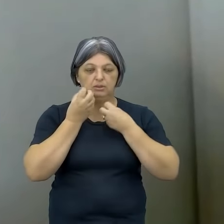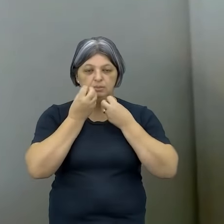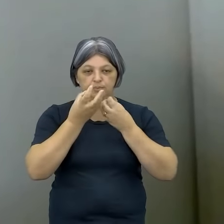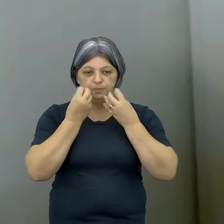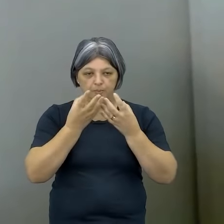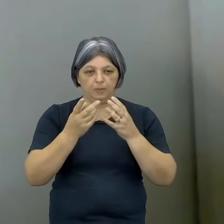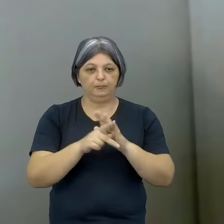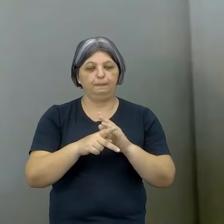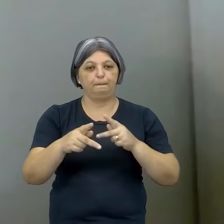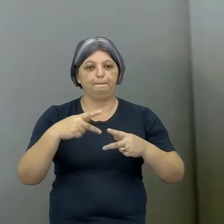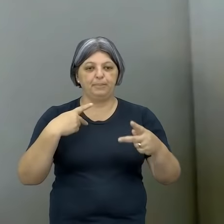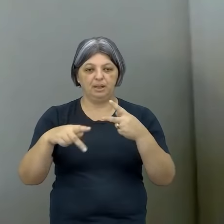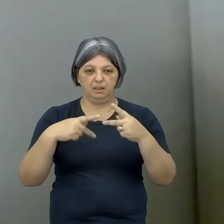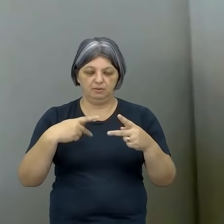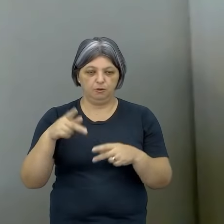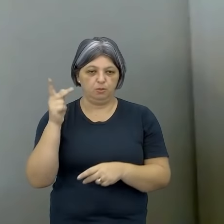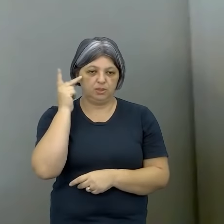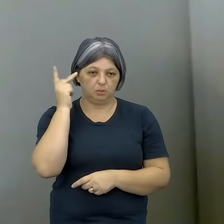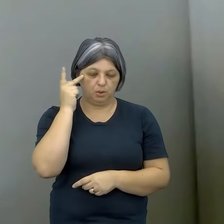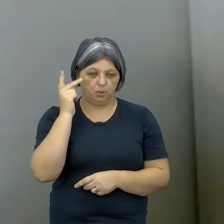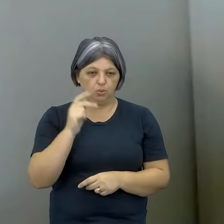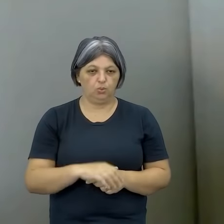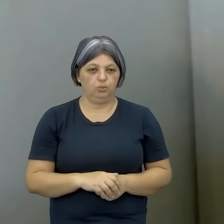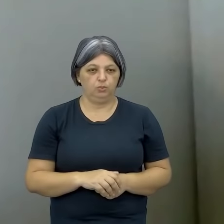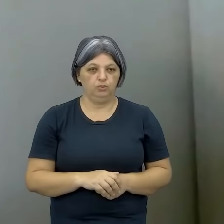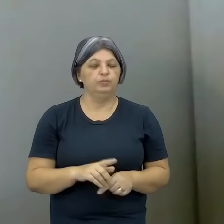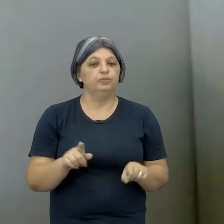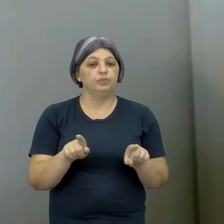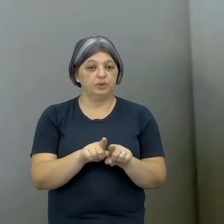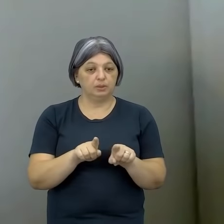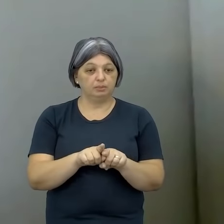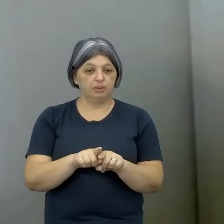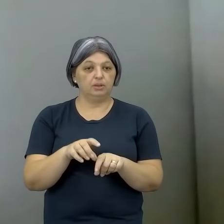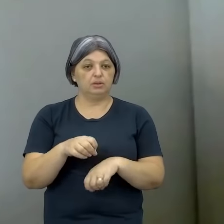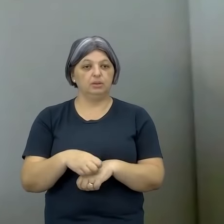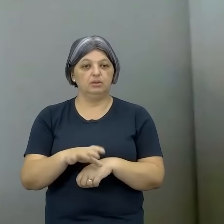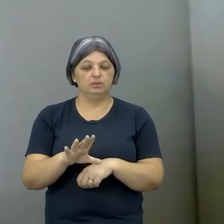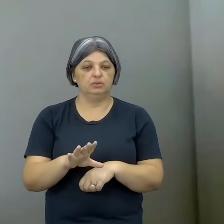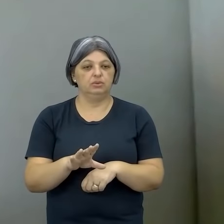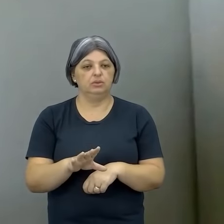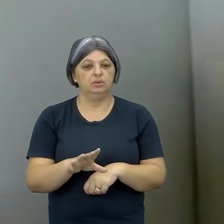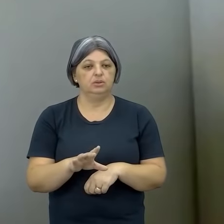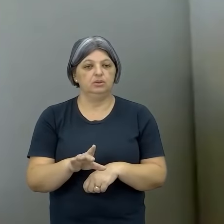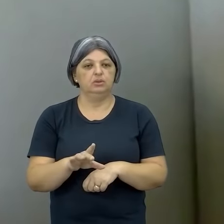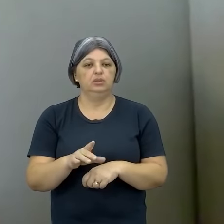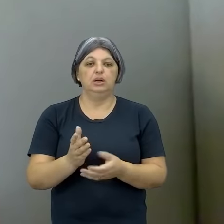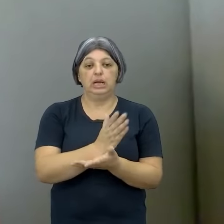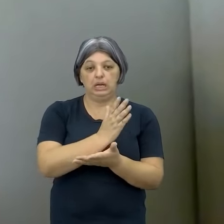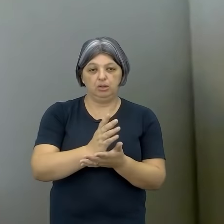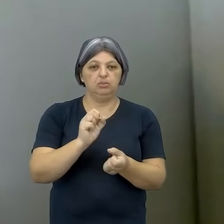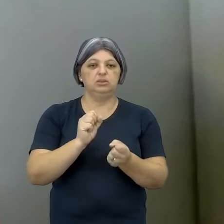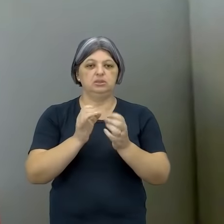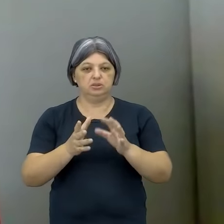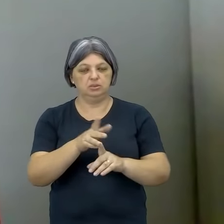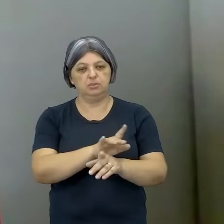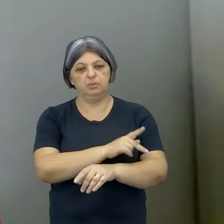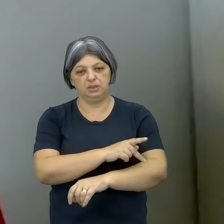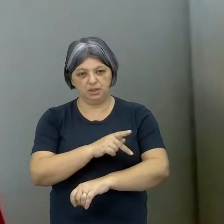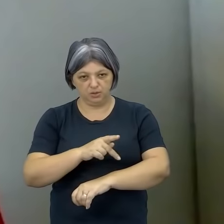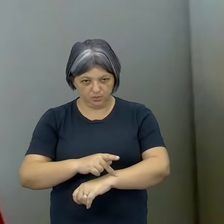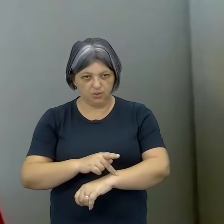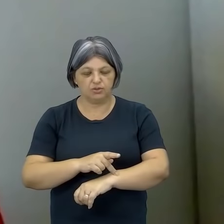na plataforma São Paulo, tá bom? Bem como também sugerir algumas ações pedagógicas para